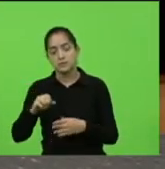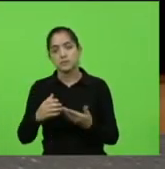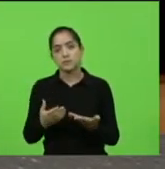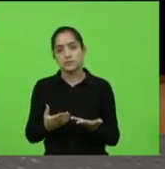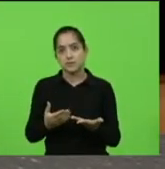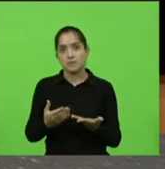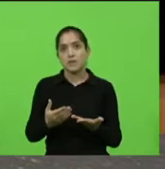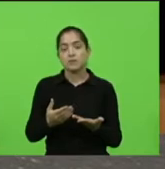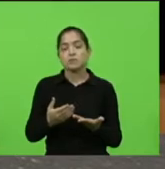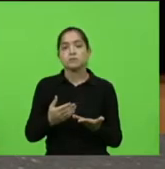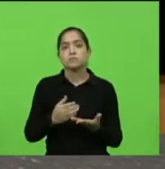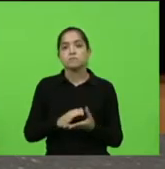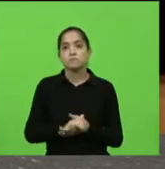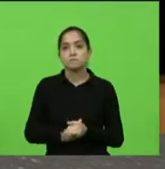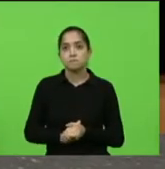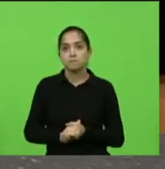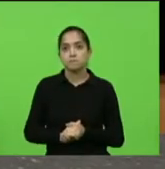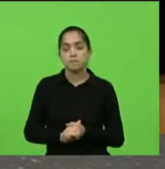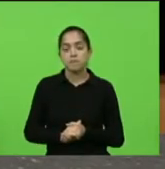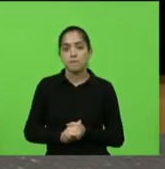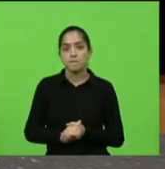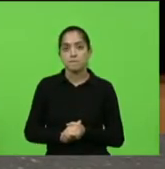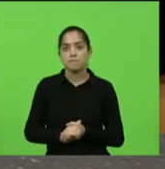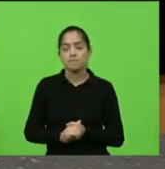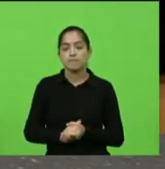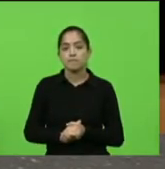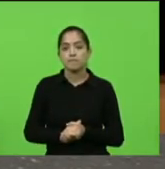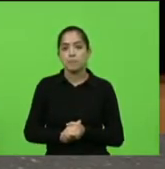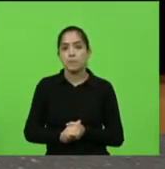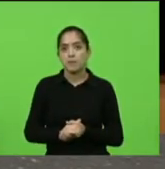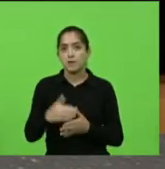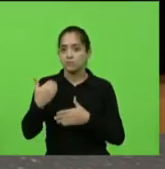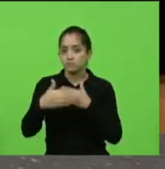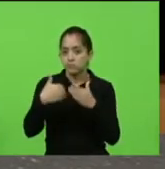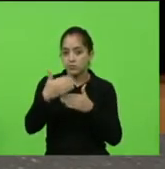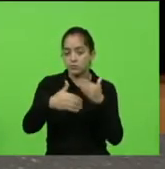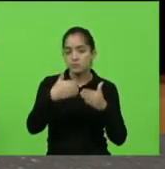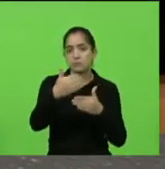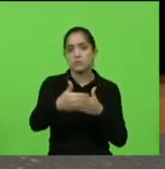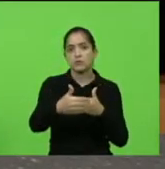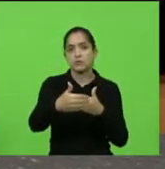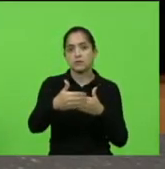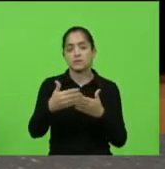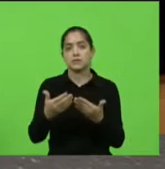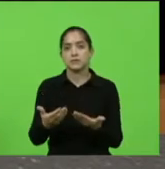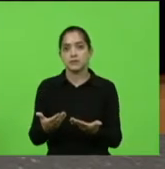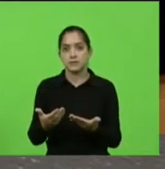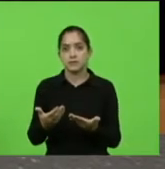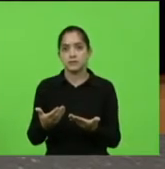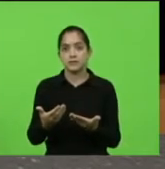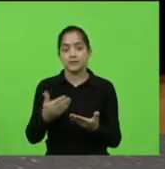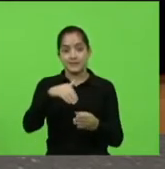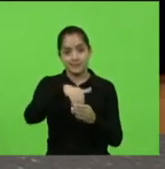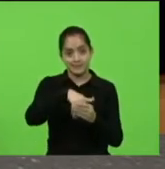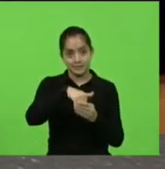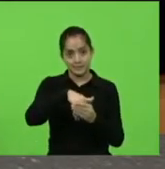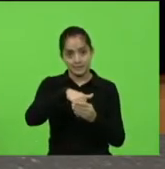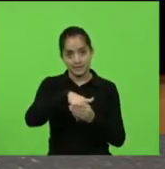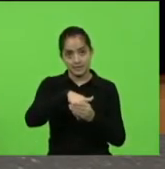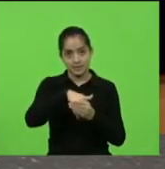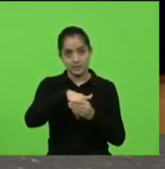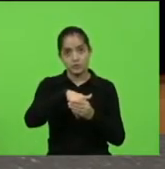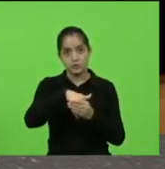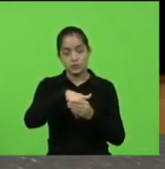do partido. Enfim, logo em seguida, nas eleições